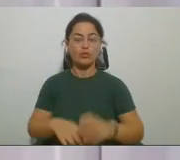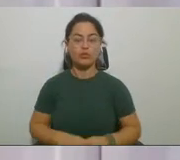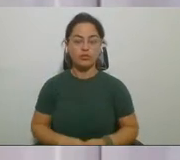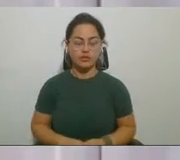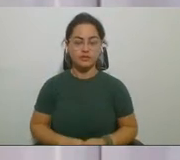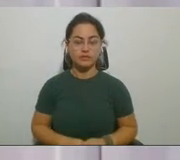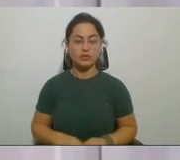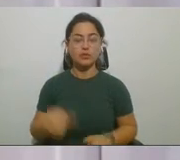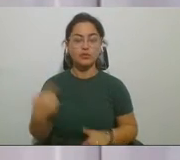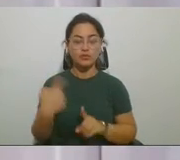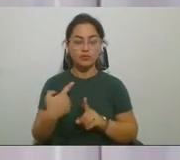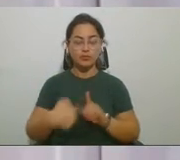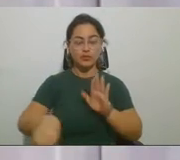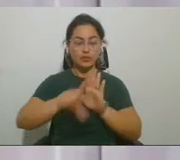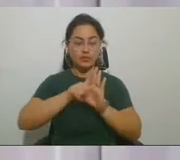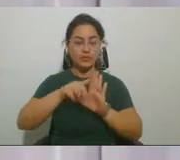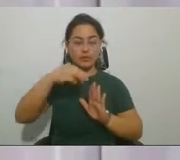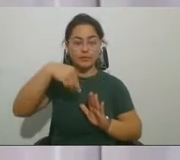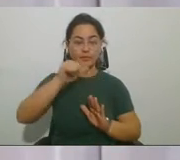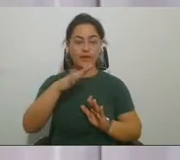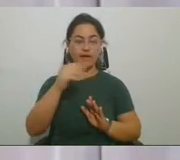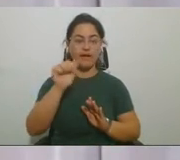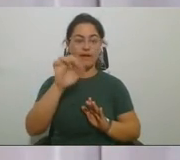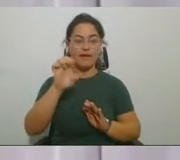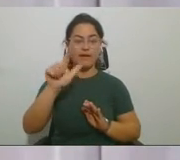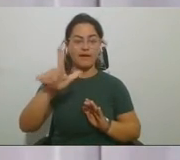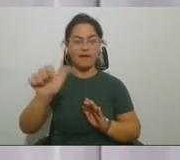Micaela assim manda.